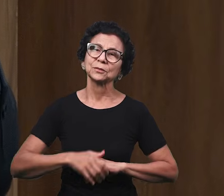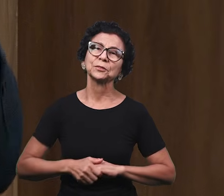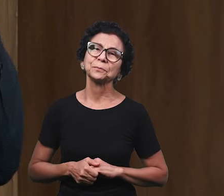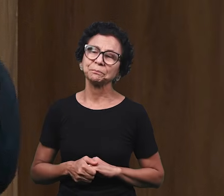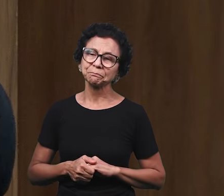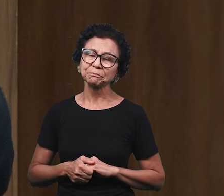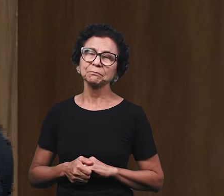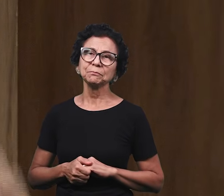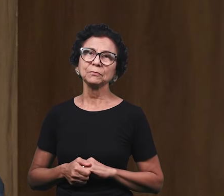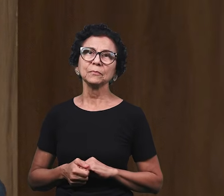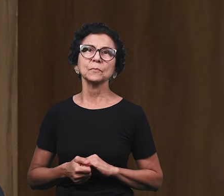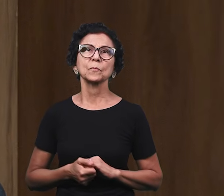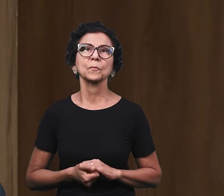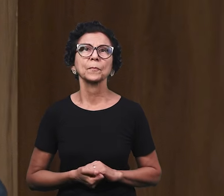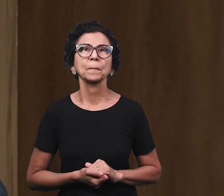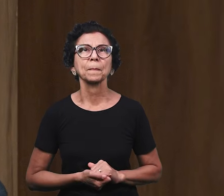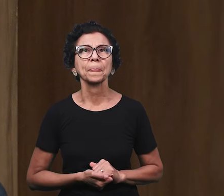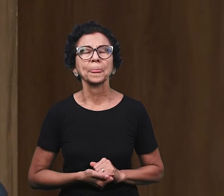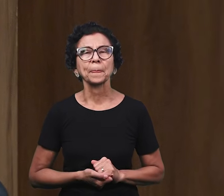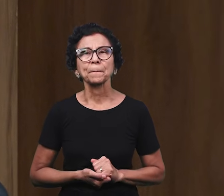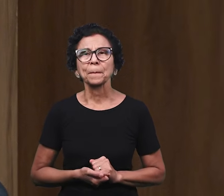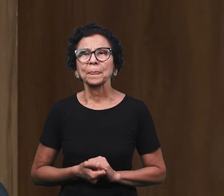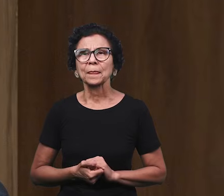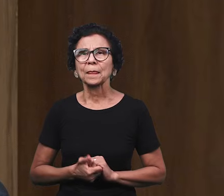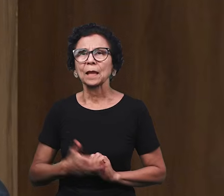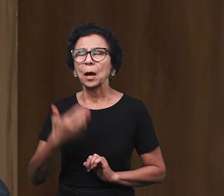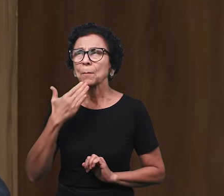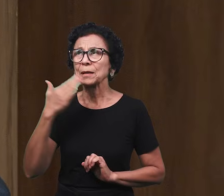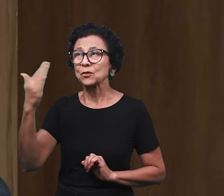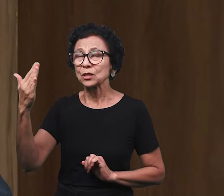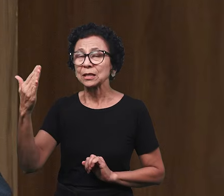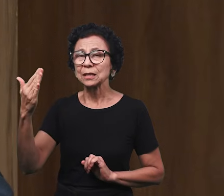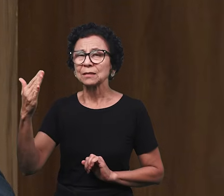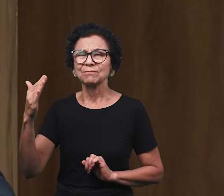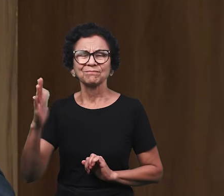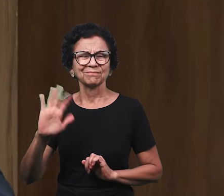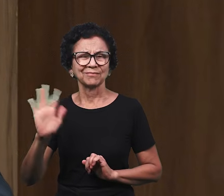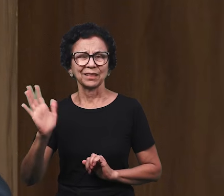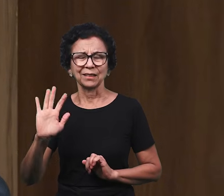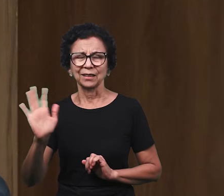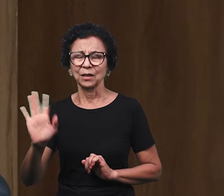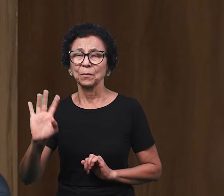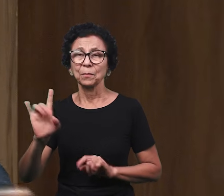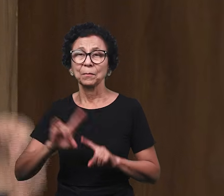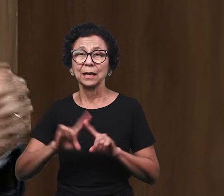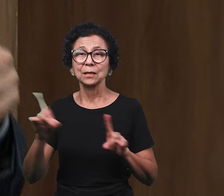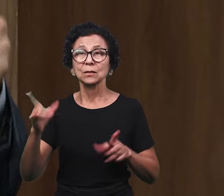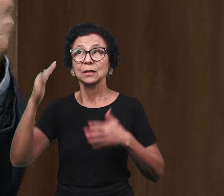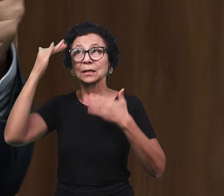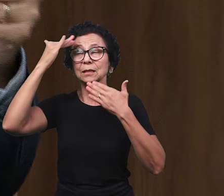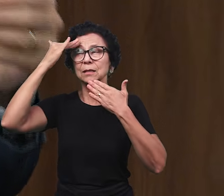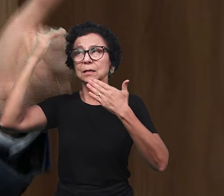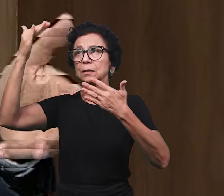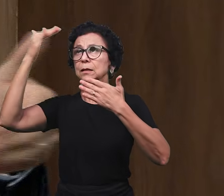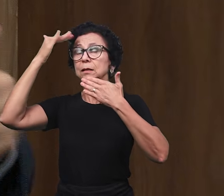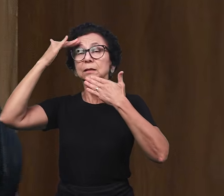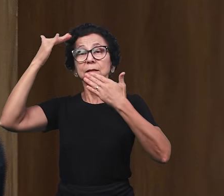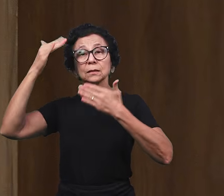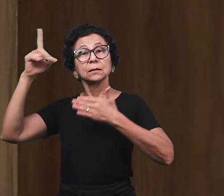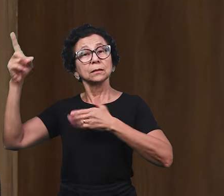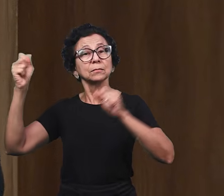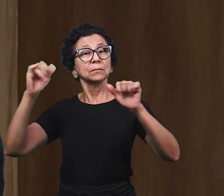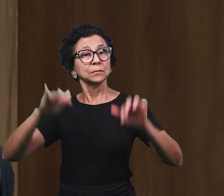importante impacto na vida nossa. Servir a Deus e nada em troca. Quando nós colocamos nossa vida